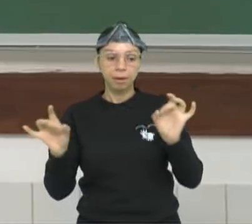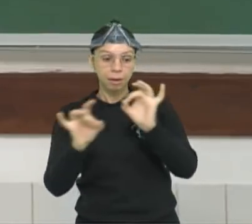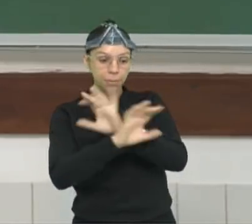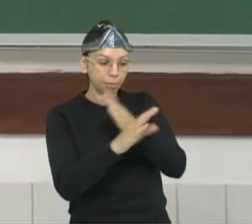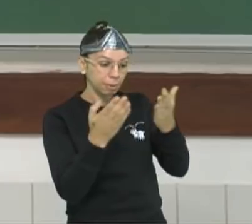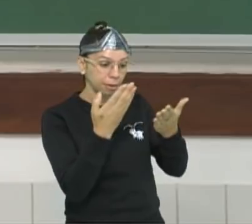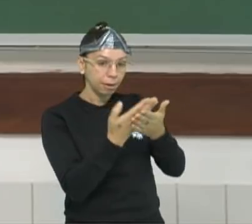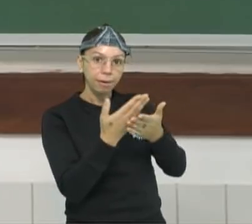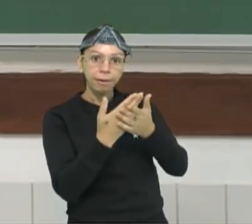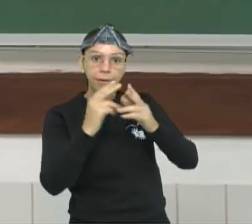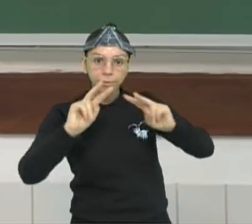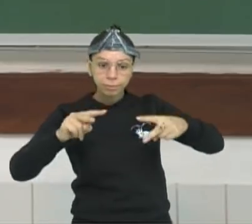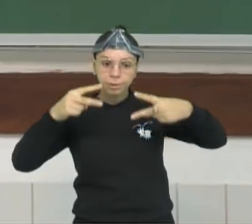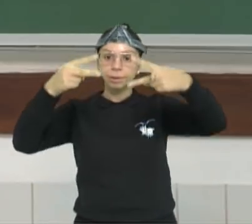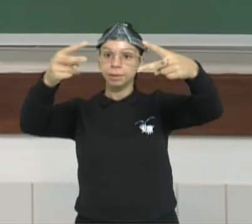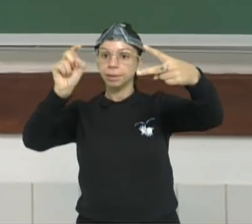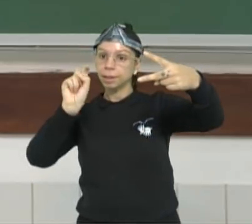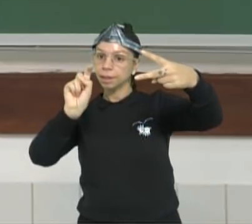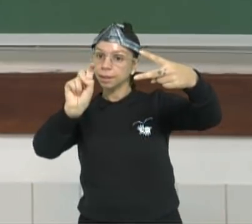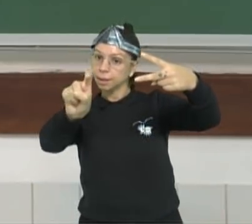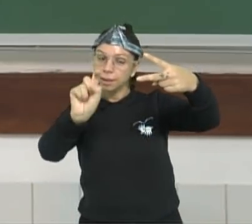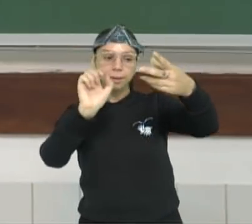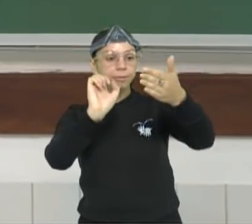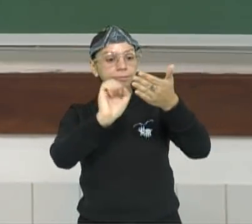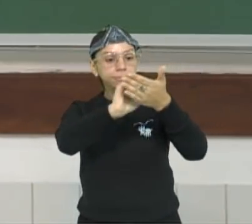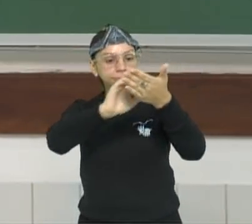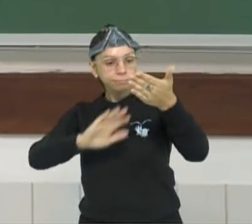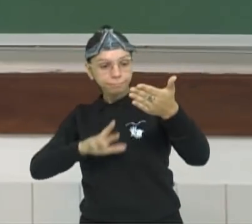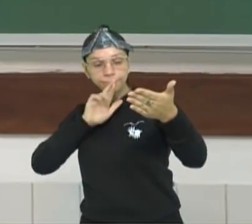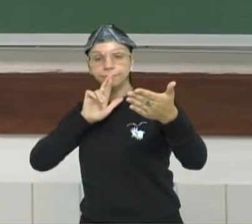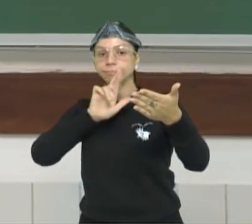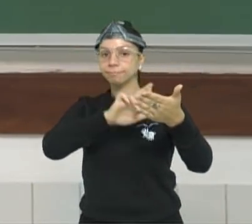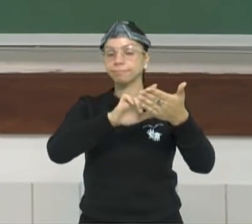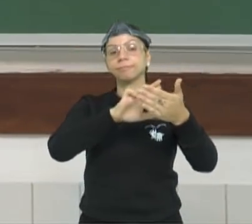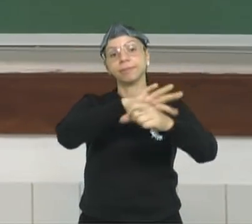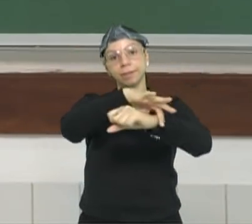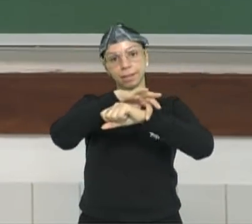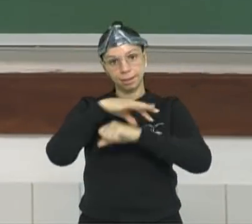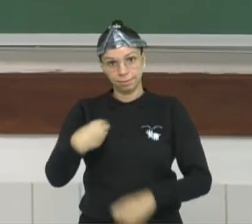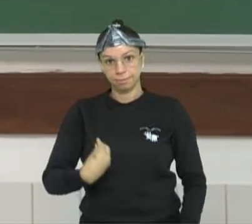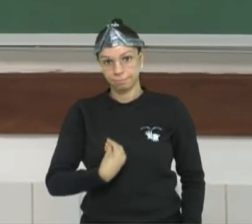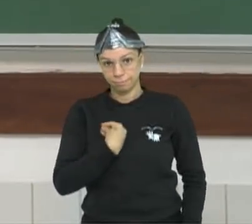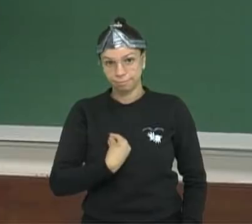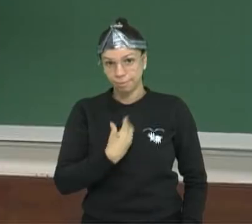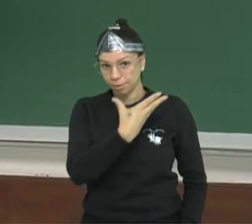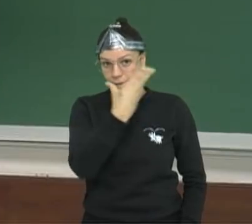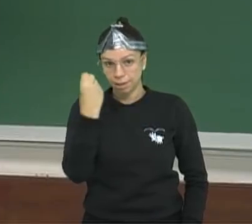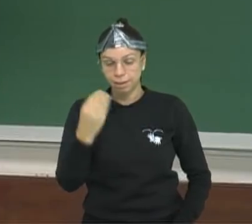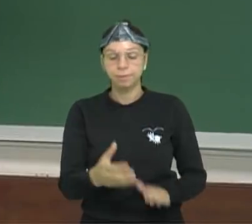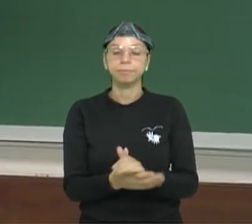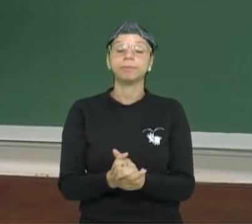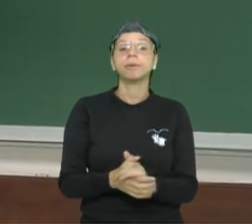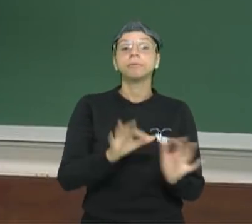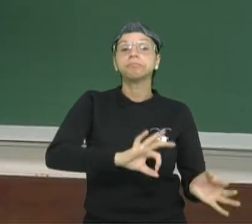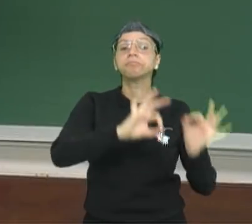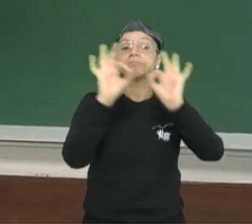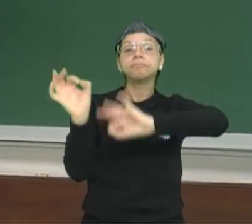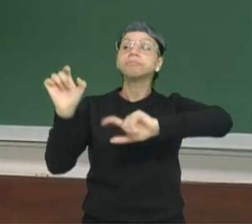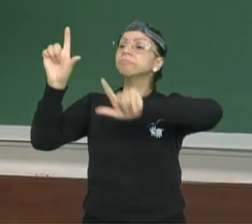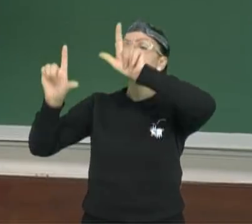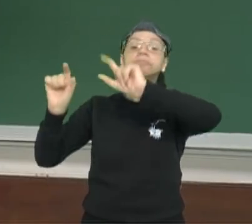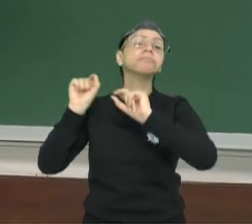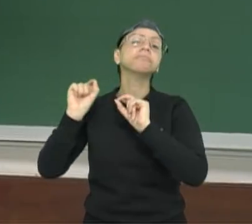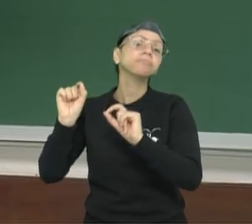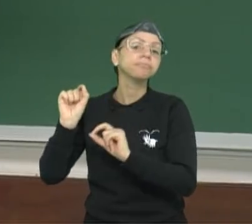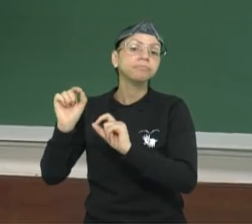no link, porque é a sua atividade, faz a sua atividade, porque é a sua presença, não esquece. E se você estiver só assistindo na televisão, o que você vai